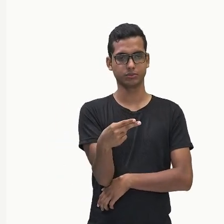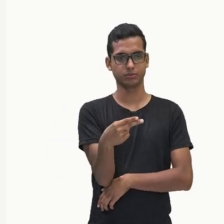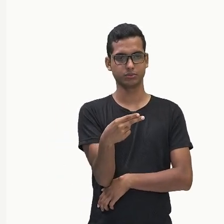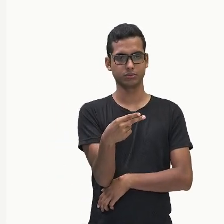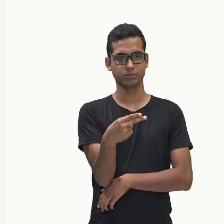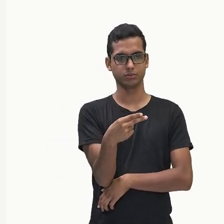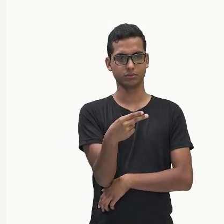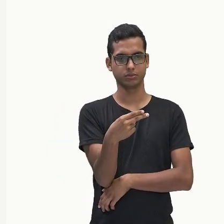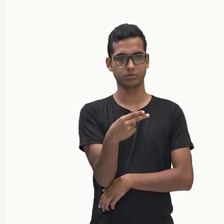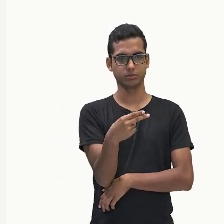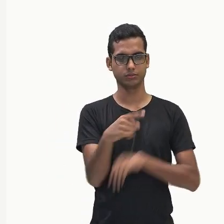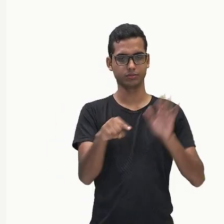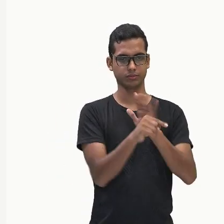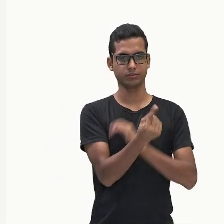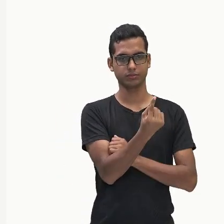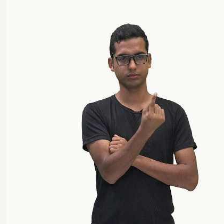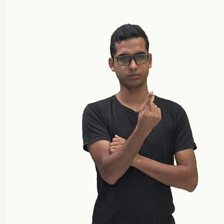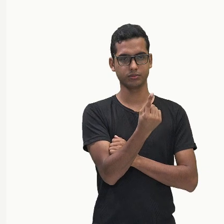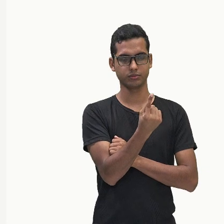Igual a menos meio,